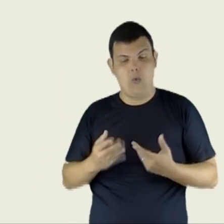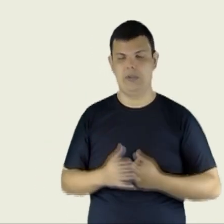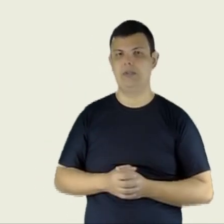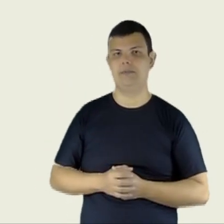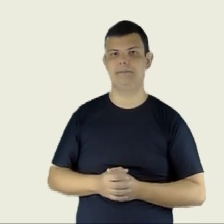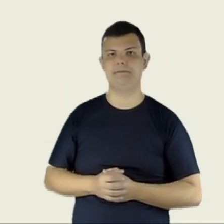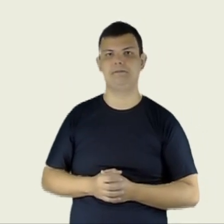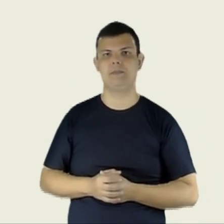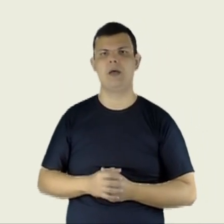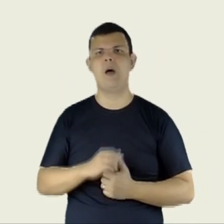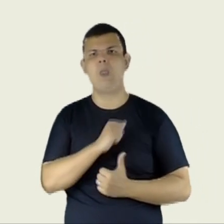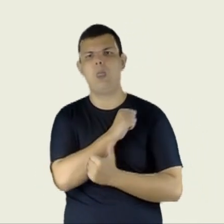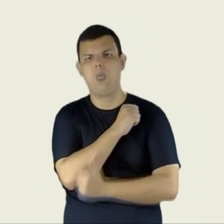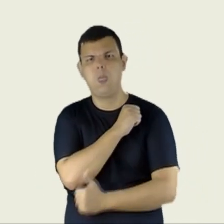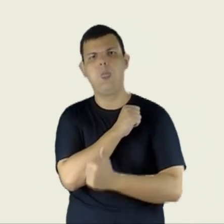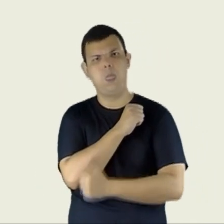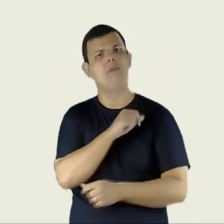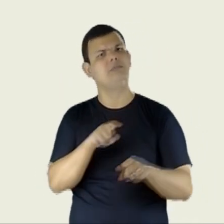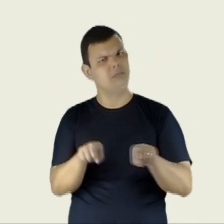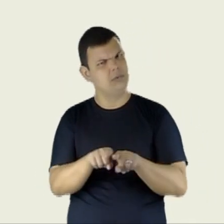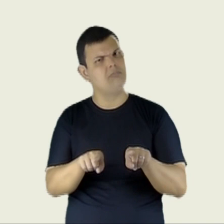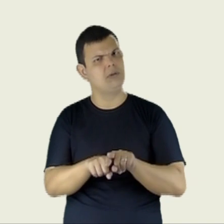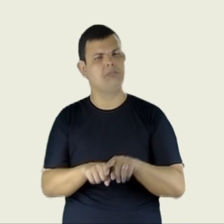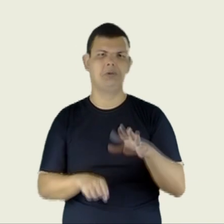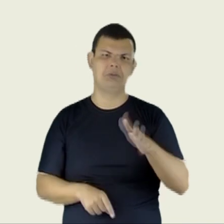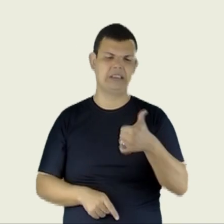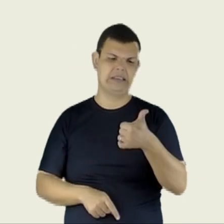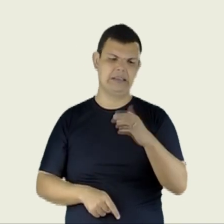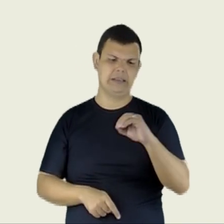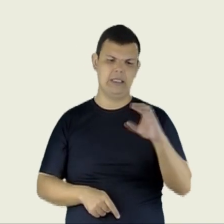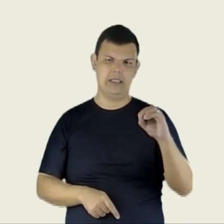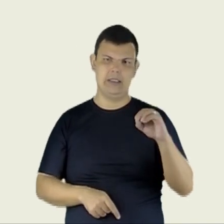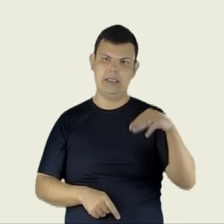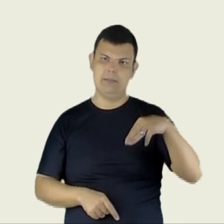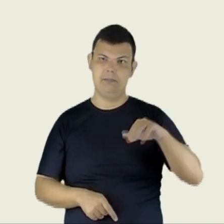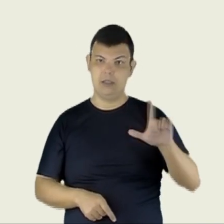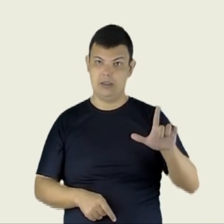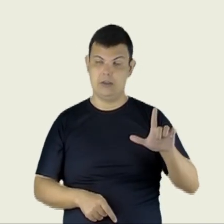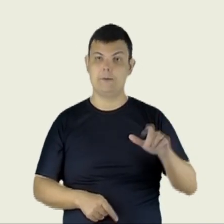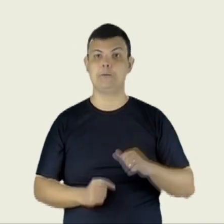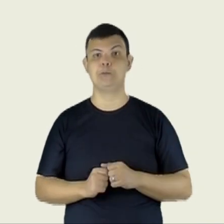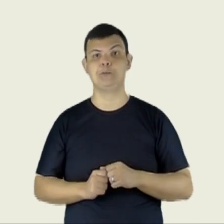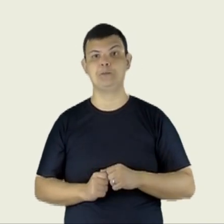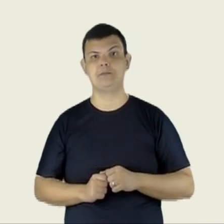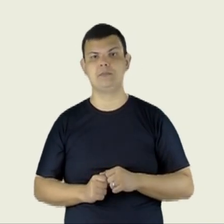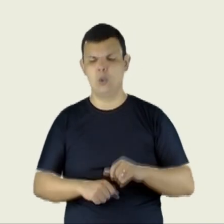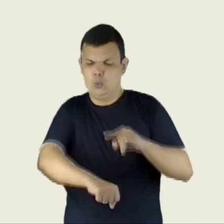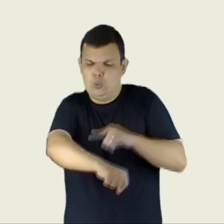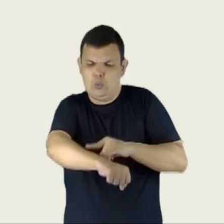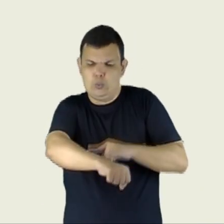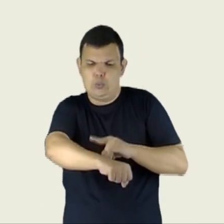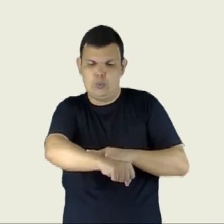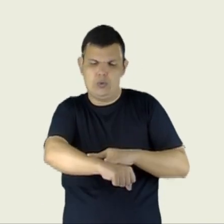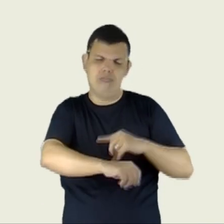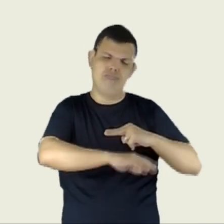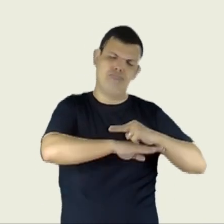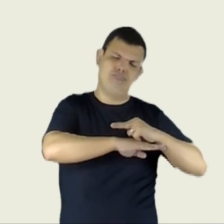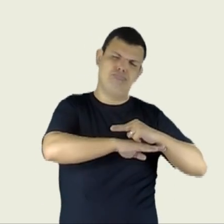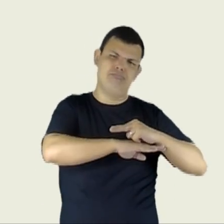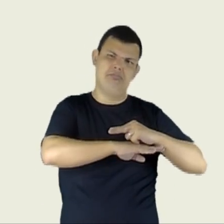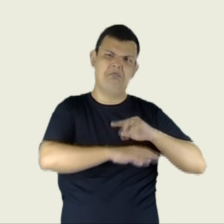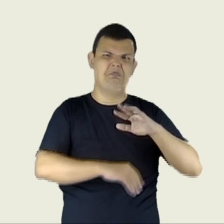Nas nossas fezes, nós também perdemos água, em média de 100 ml. E na urina, em repouso, mais ou menos